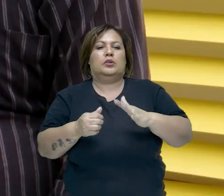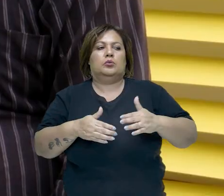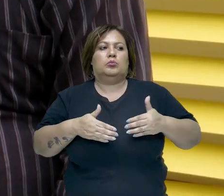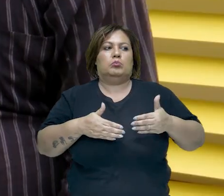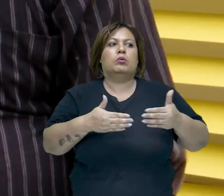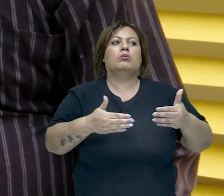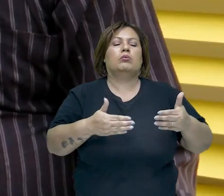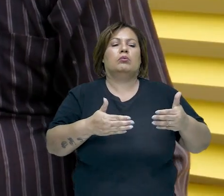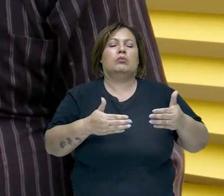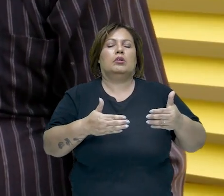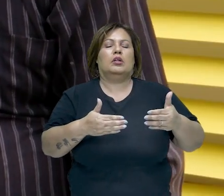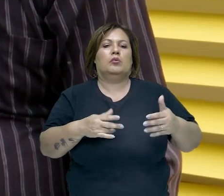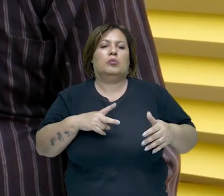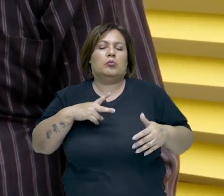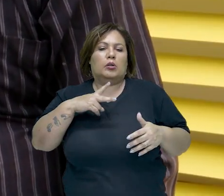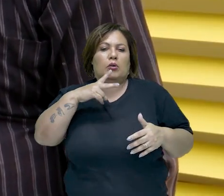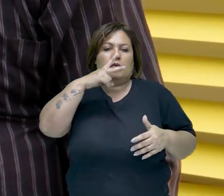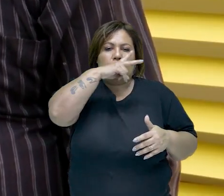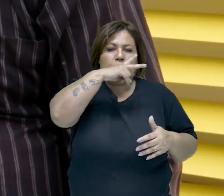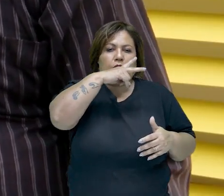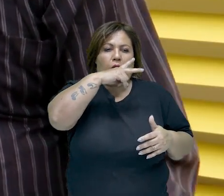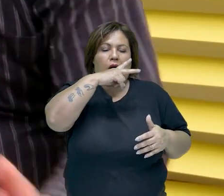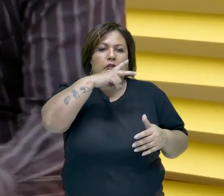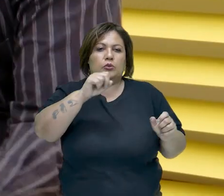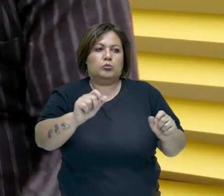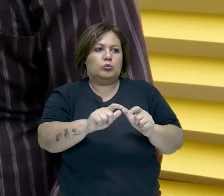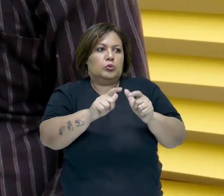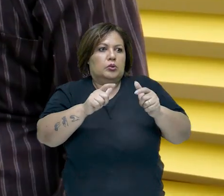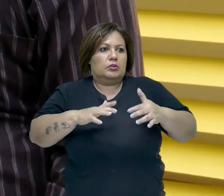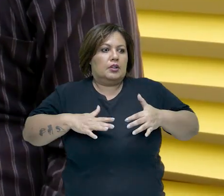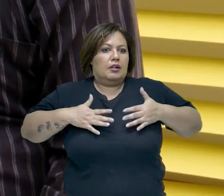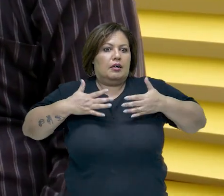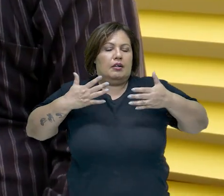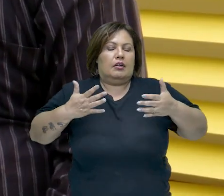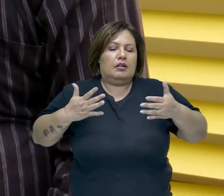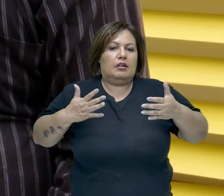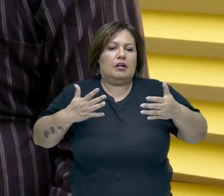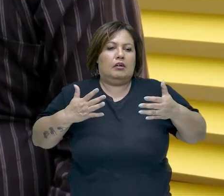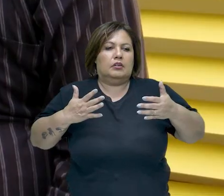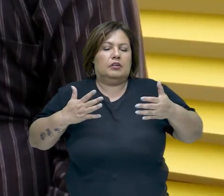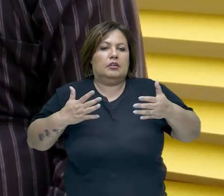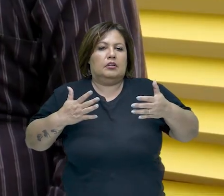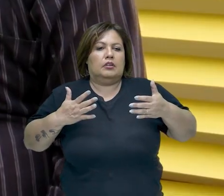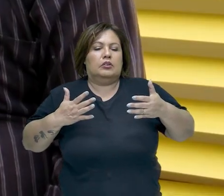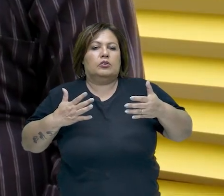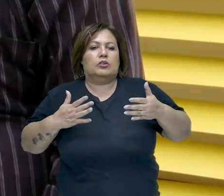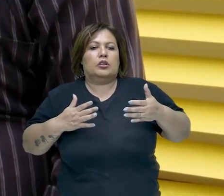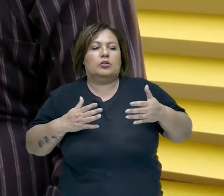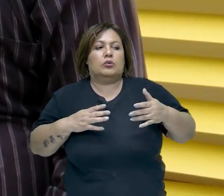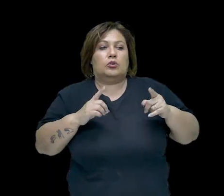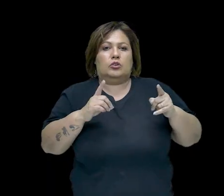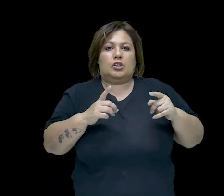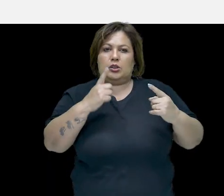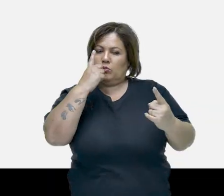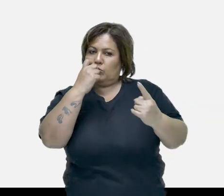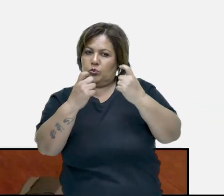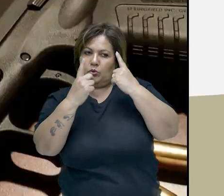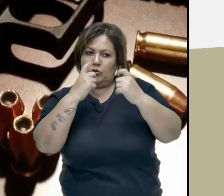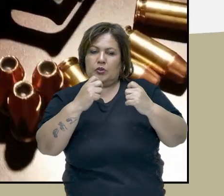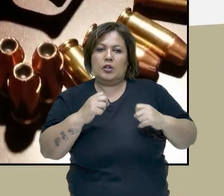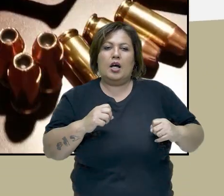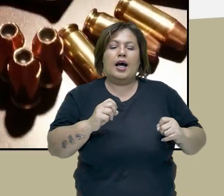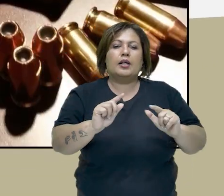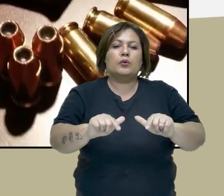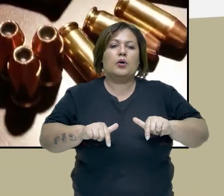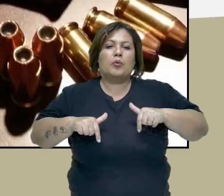impacta de maneira forte esse aumento assustador do indicador de violência. Atualmente, o